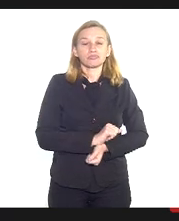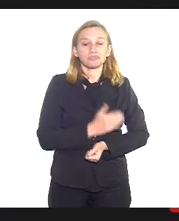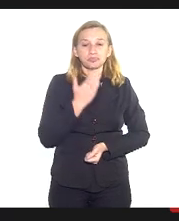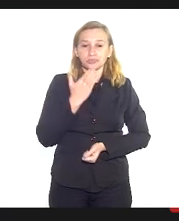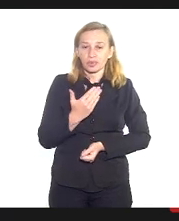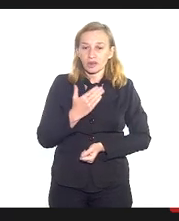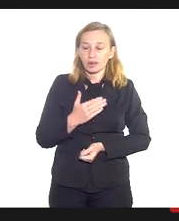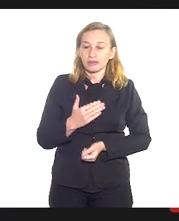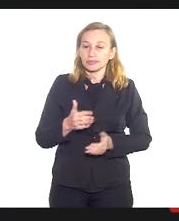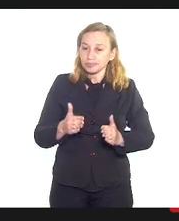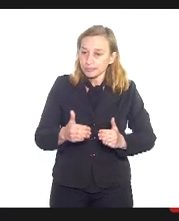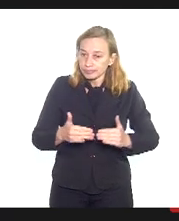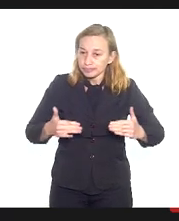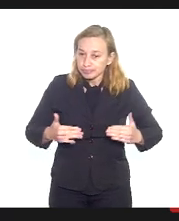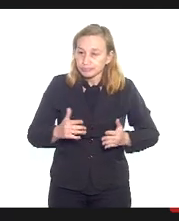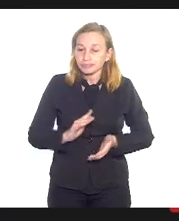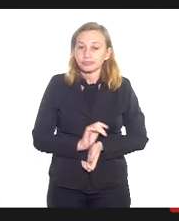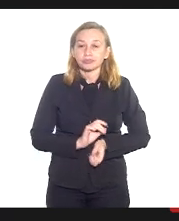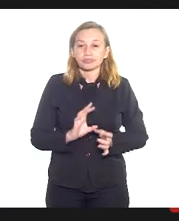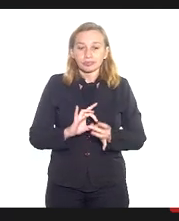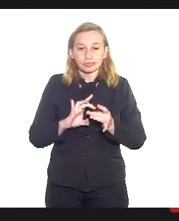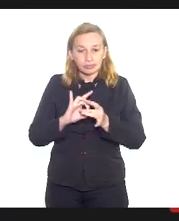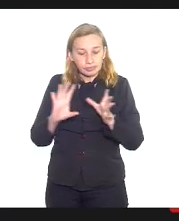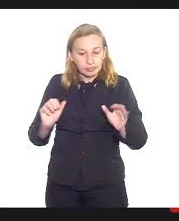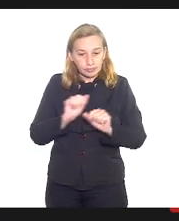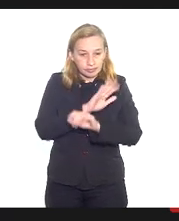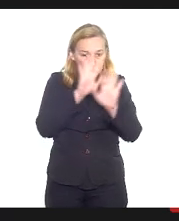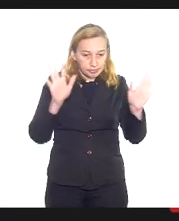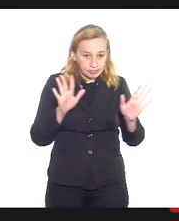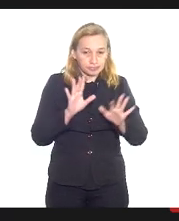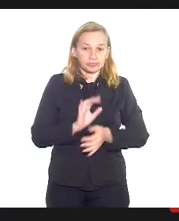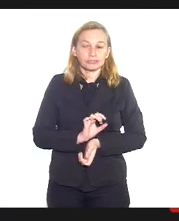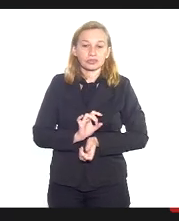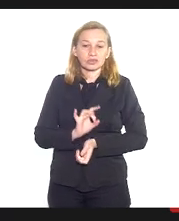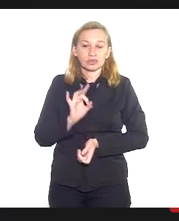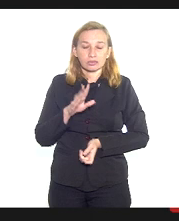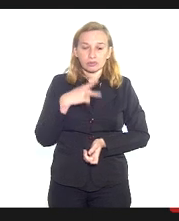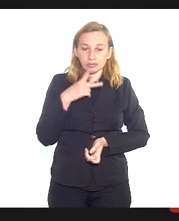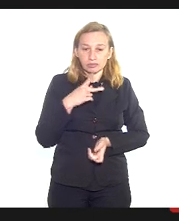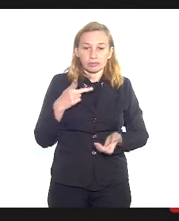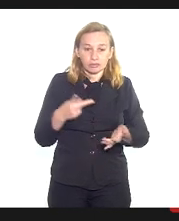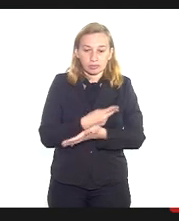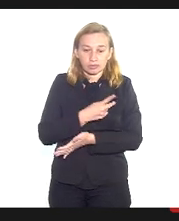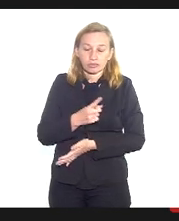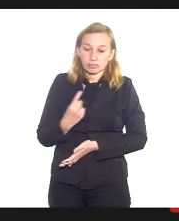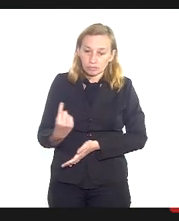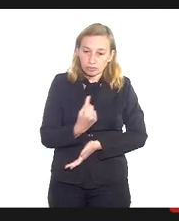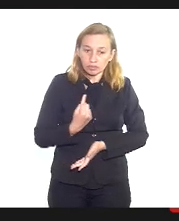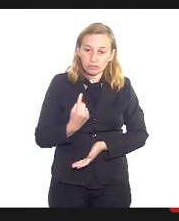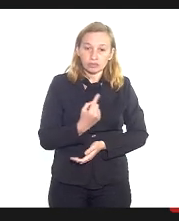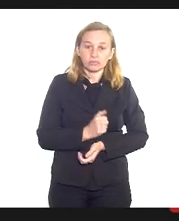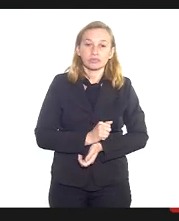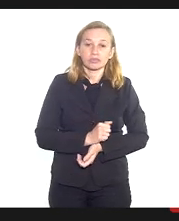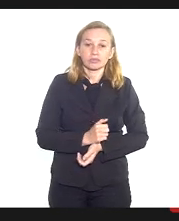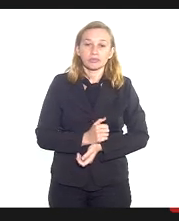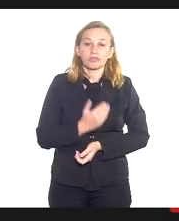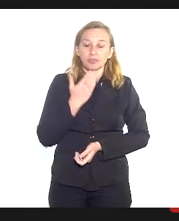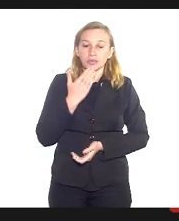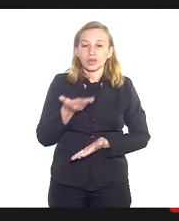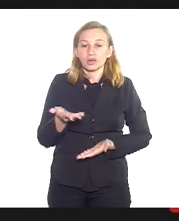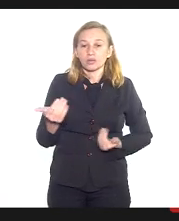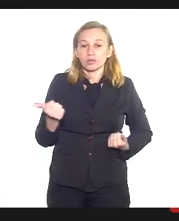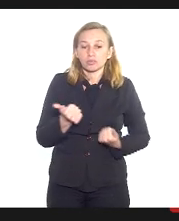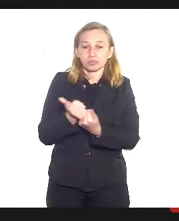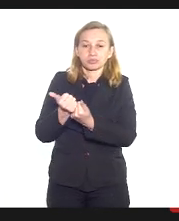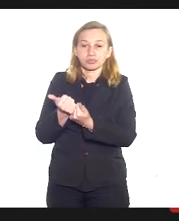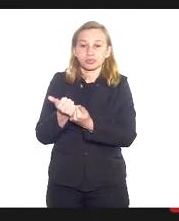pedindo licença, né, e deixando claro, mas só para expor uma situação que de fato ocorreu com a gente, nós estamos pedindo uma colaboração